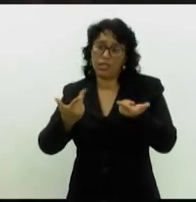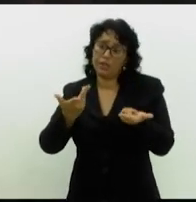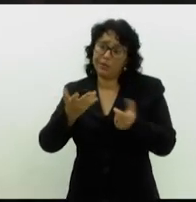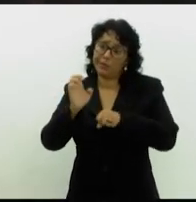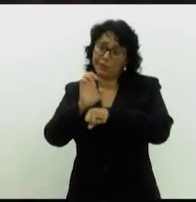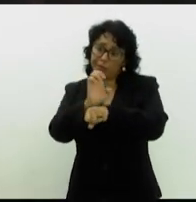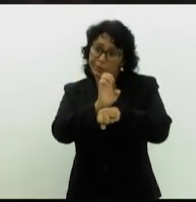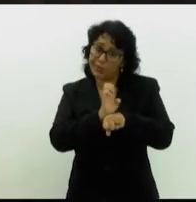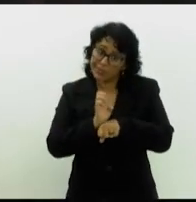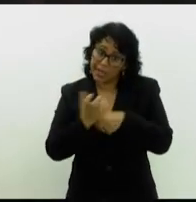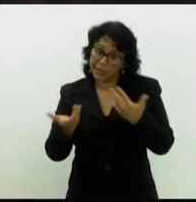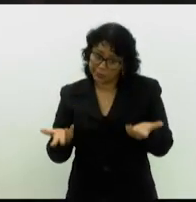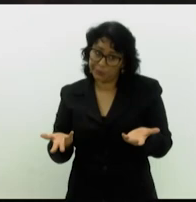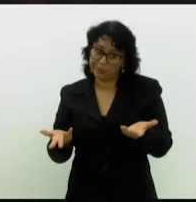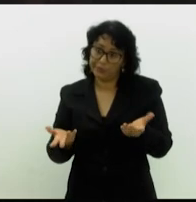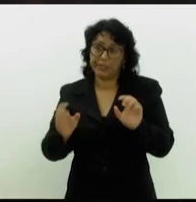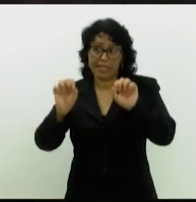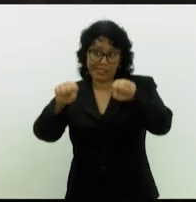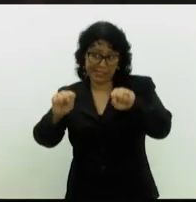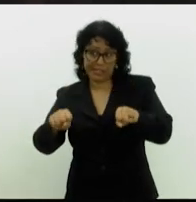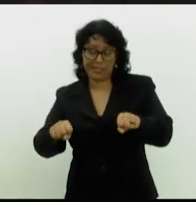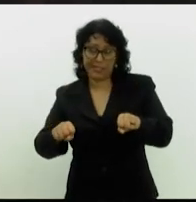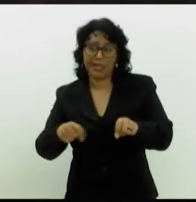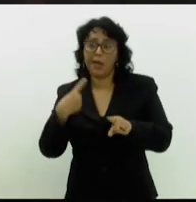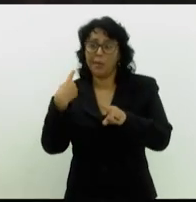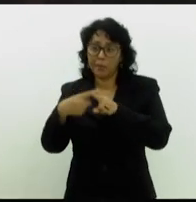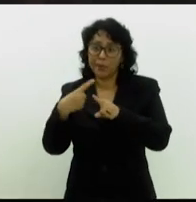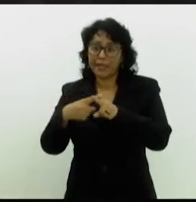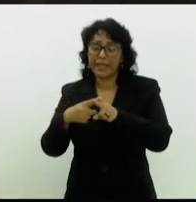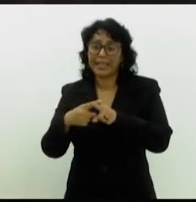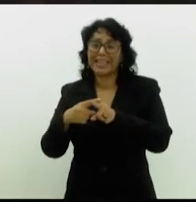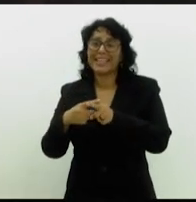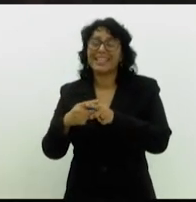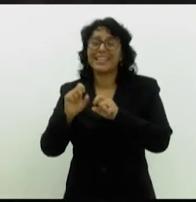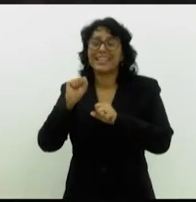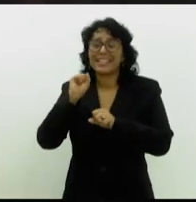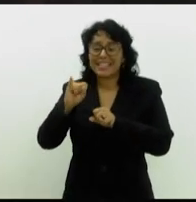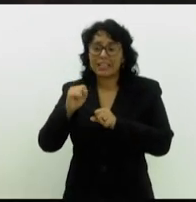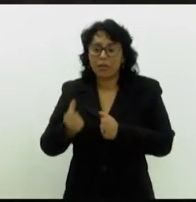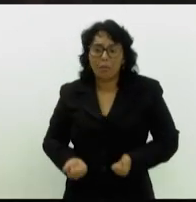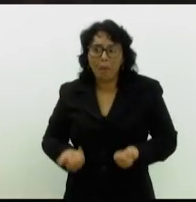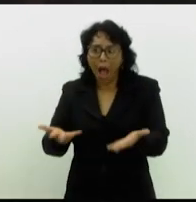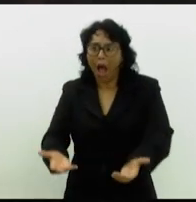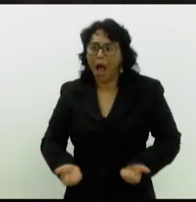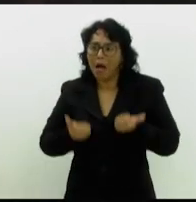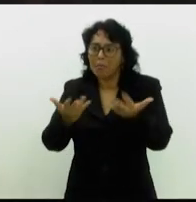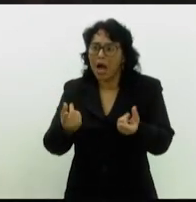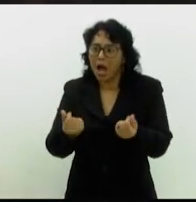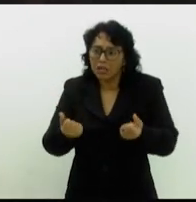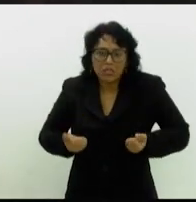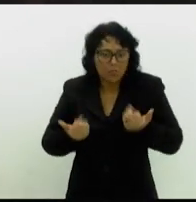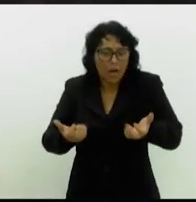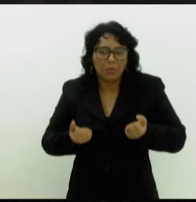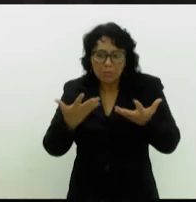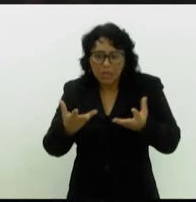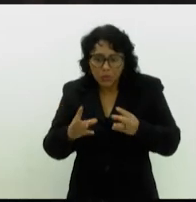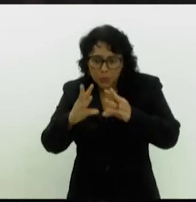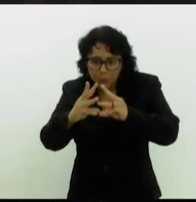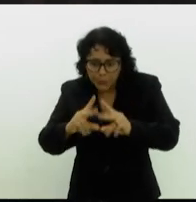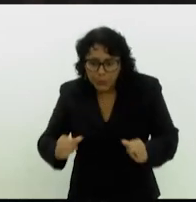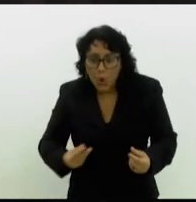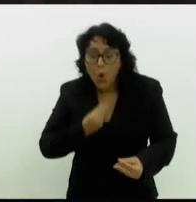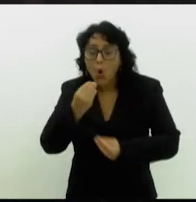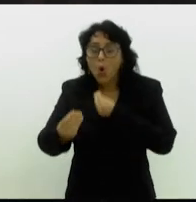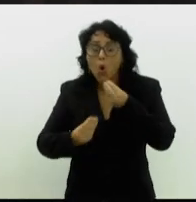tem políticas públicas um desses caminhos Inexoravelmente é a